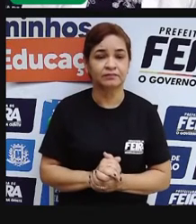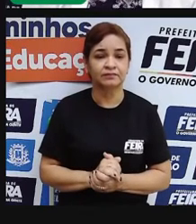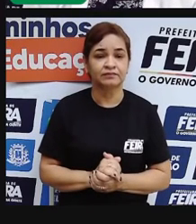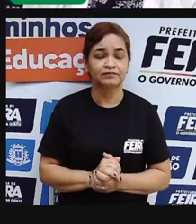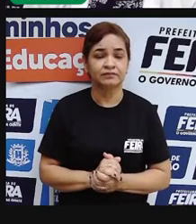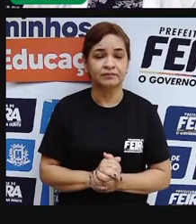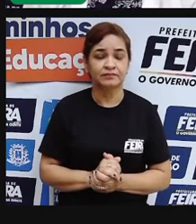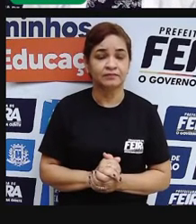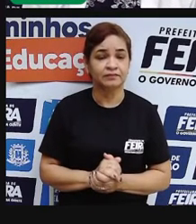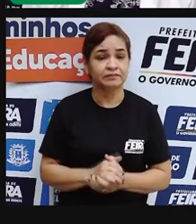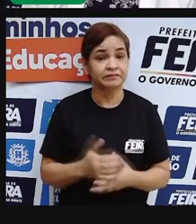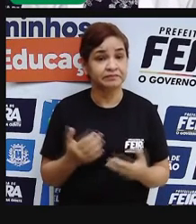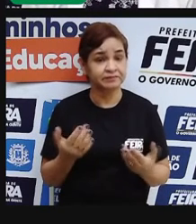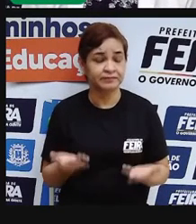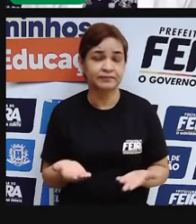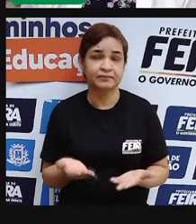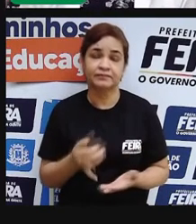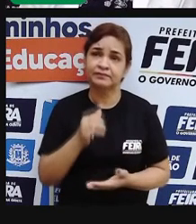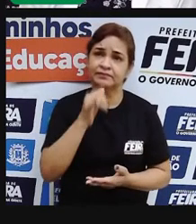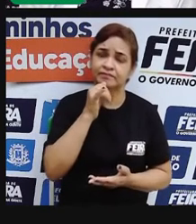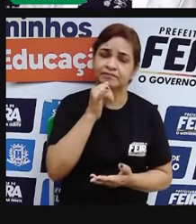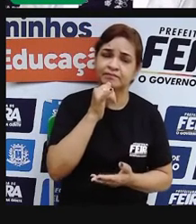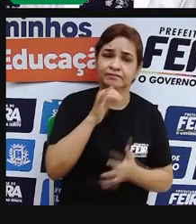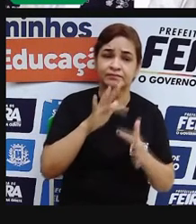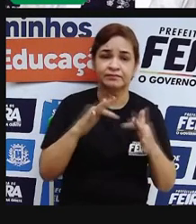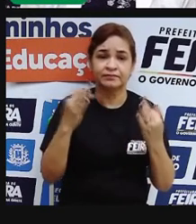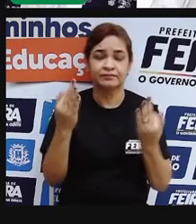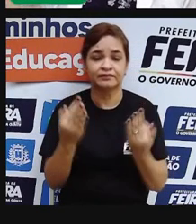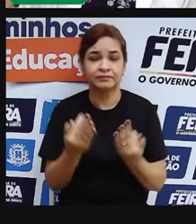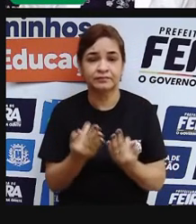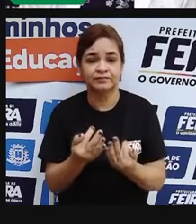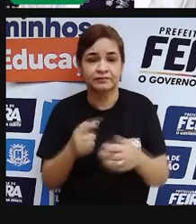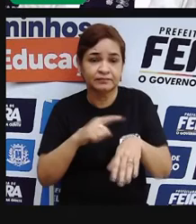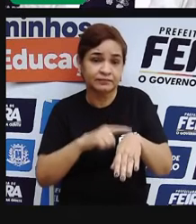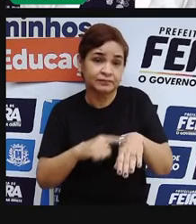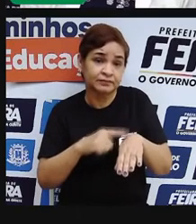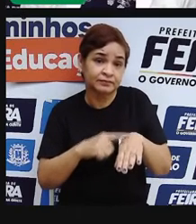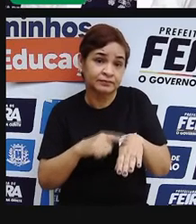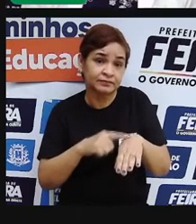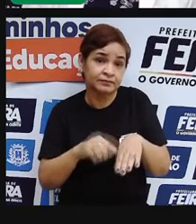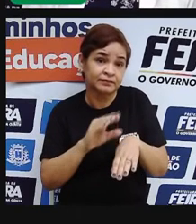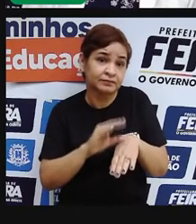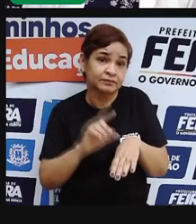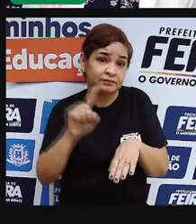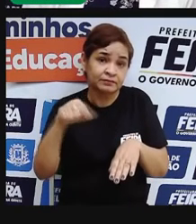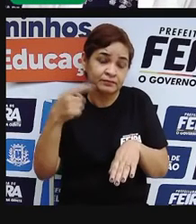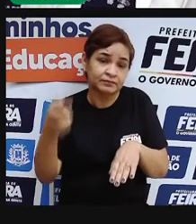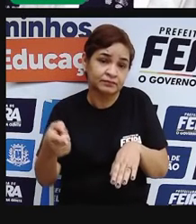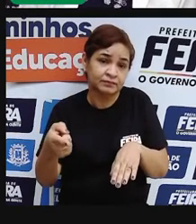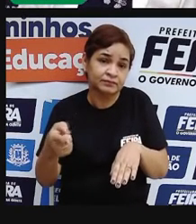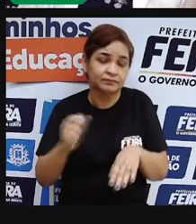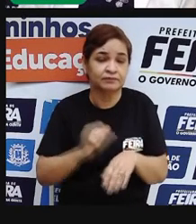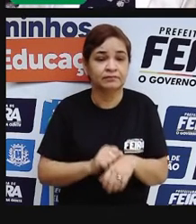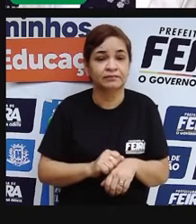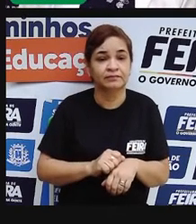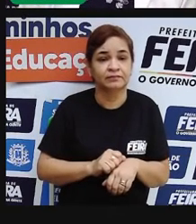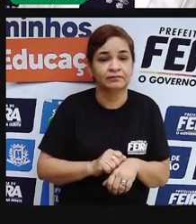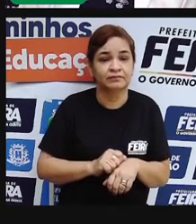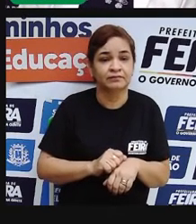e na mesma família às vezes você tem pessoas que têm a pele mais clara a pele mais escura